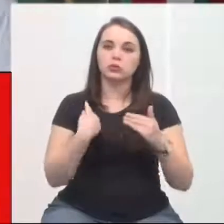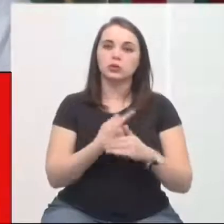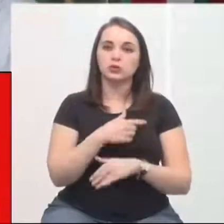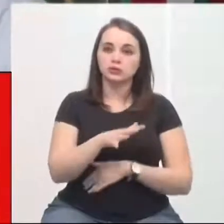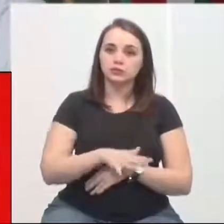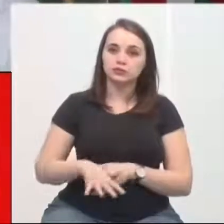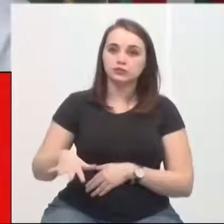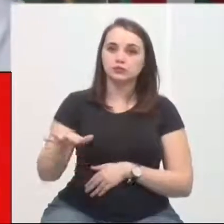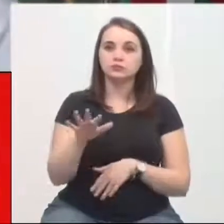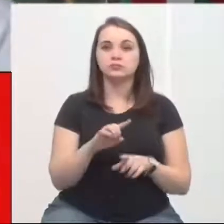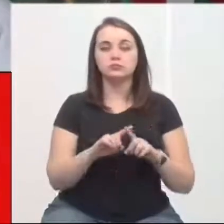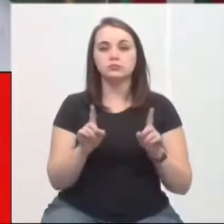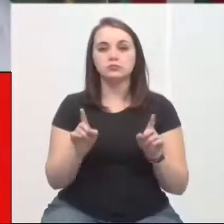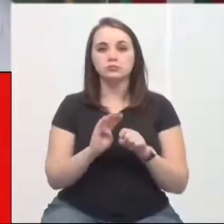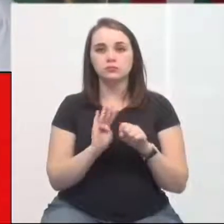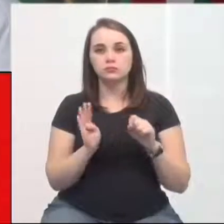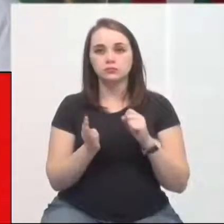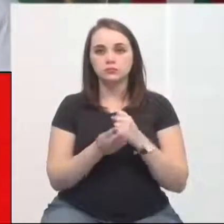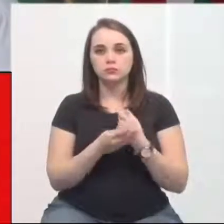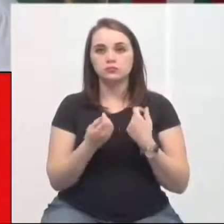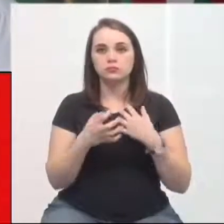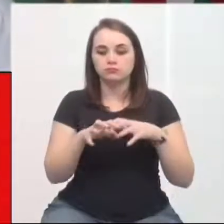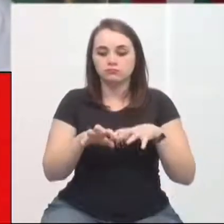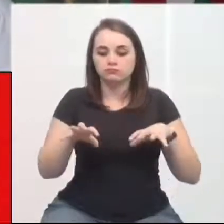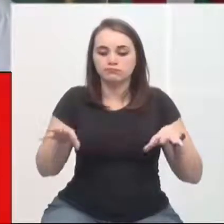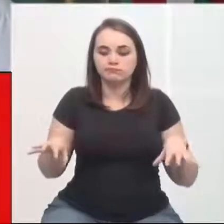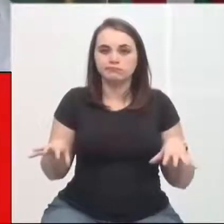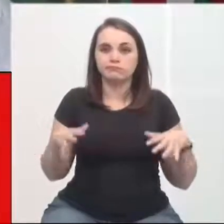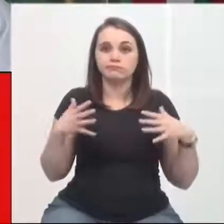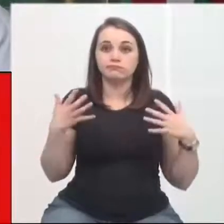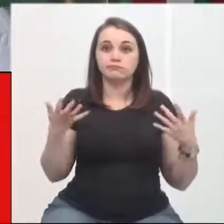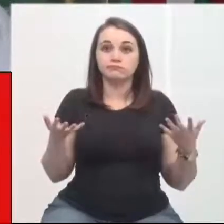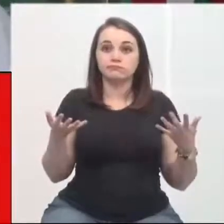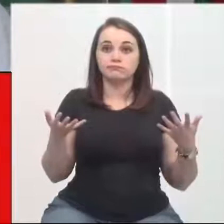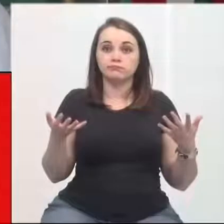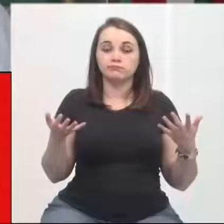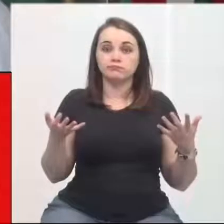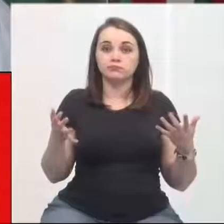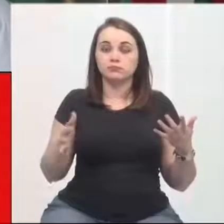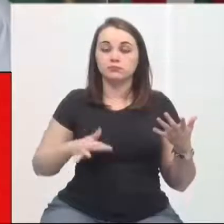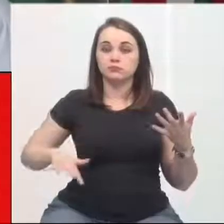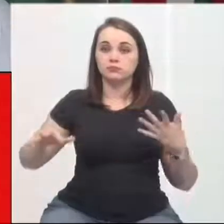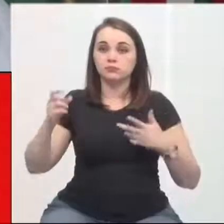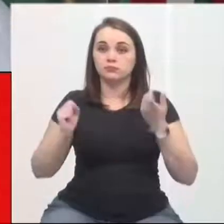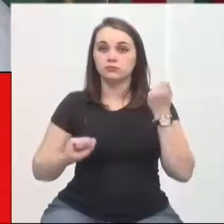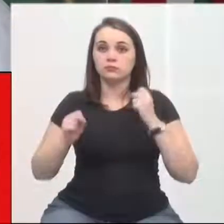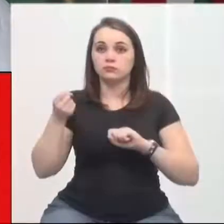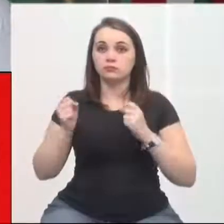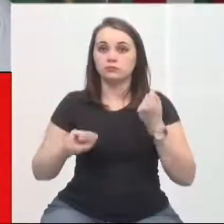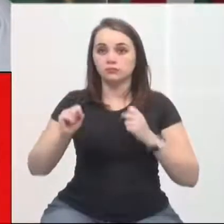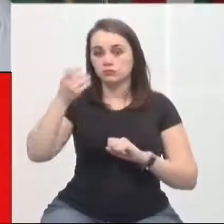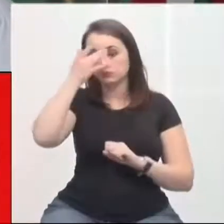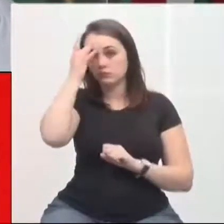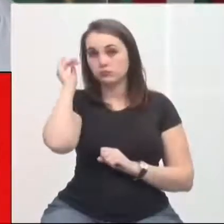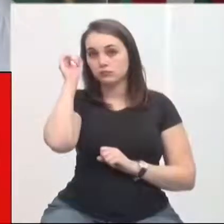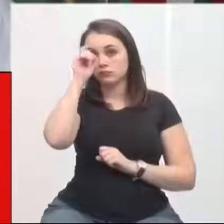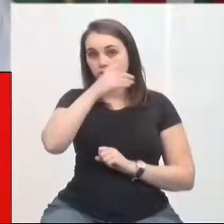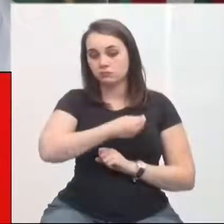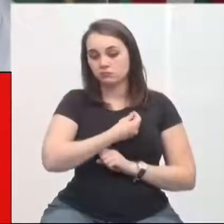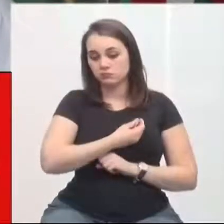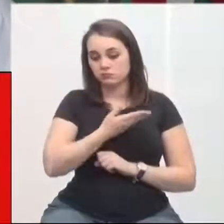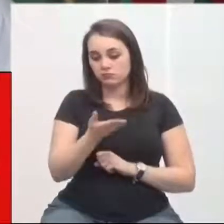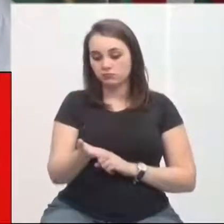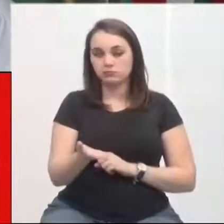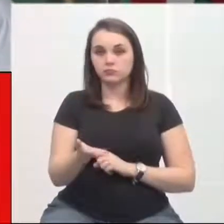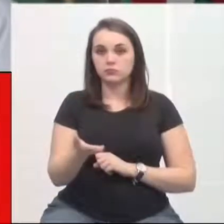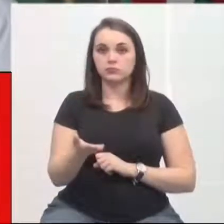região, porém os bairros realmente ficaram isolados. A Coméia Industrial, o pessoal passa muita dificuldade ali, secretário. Então,